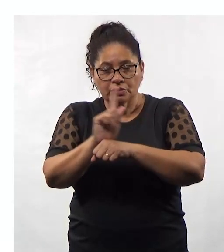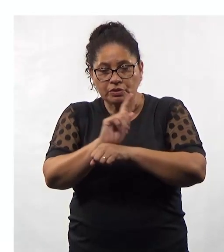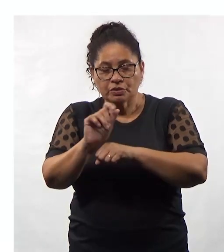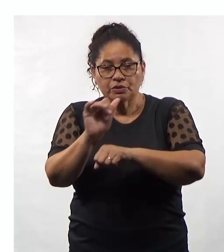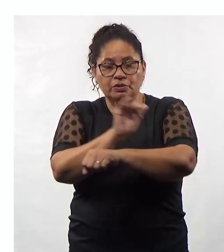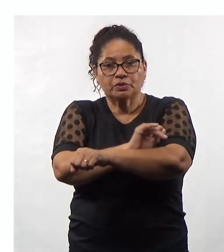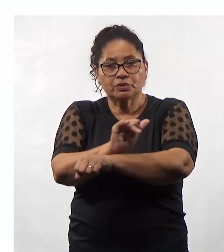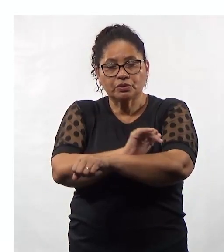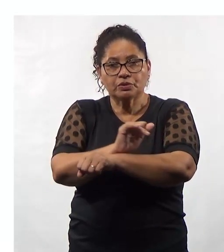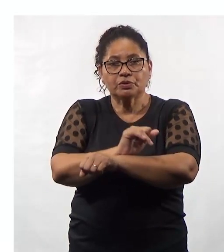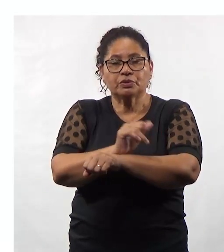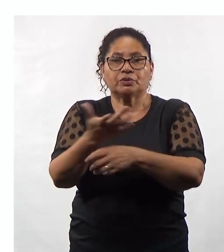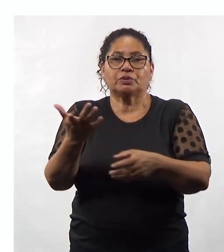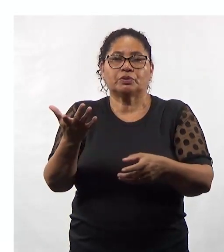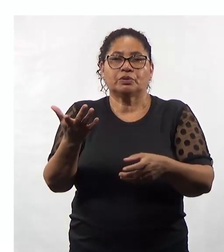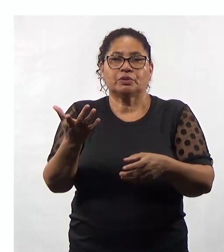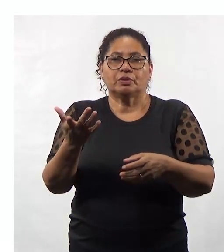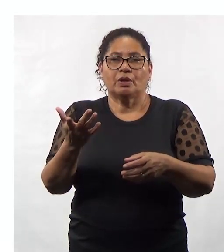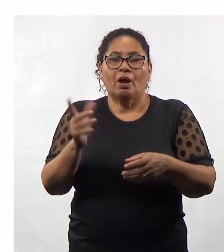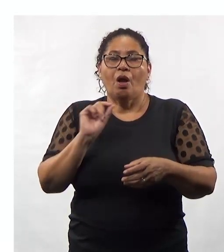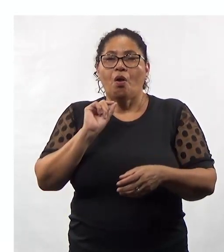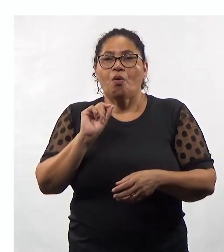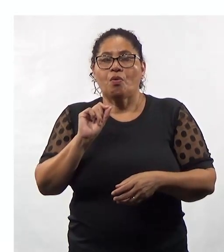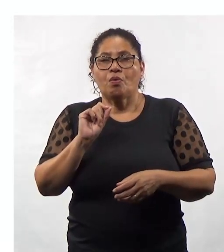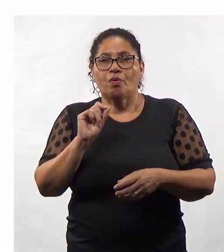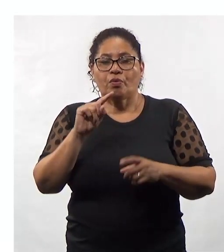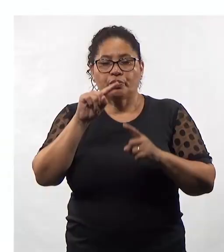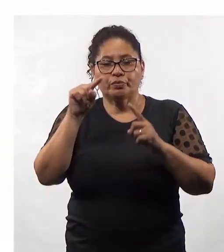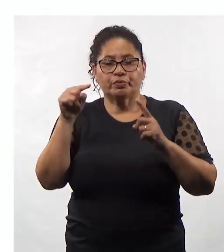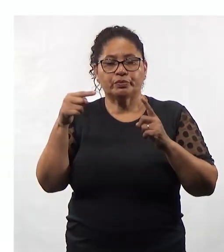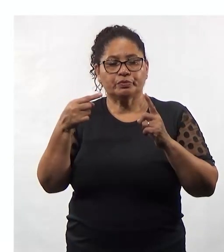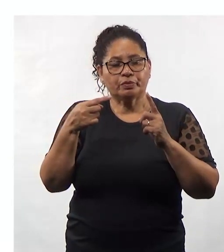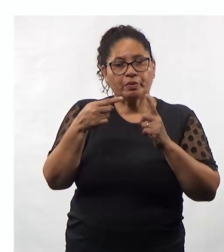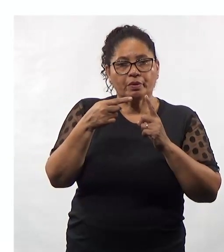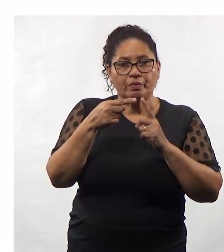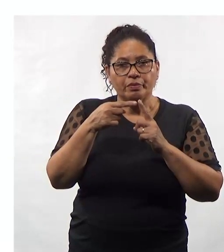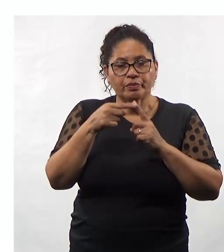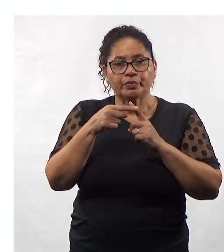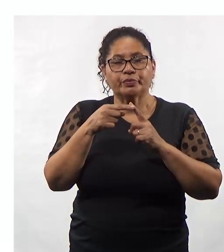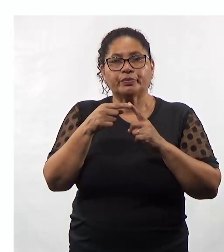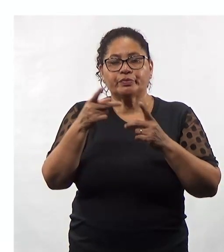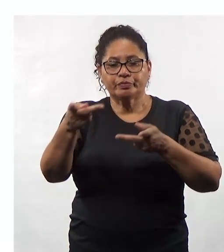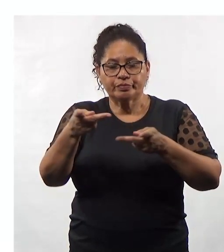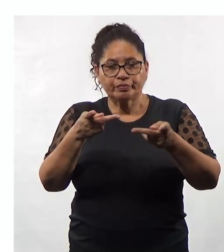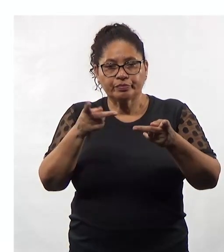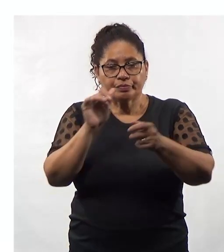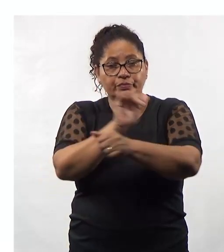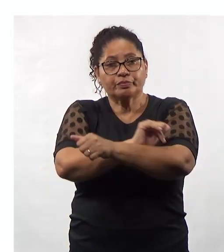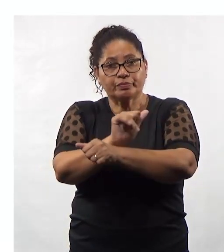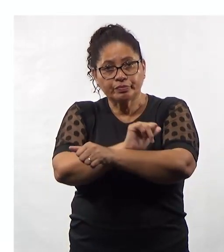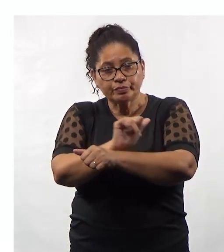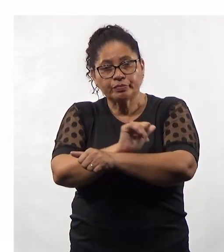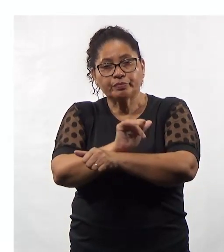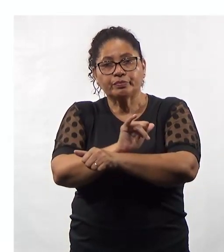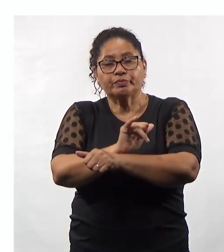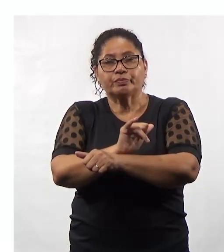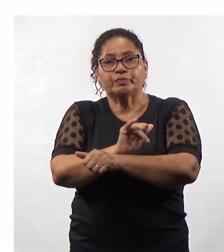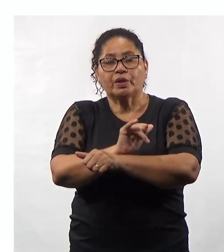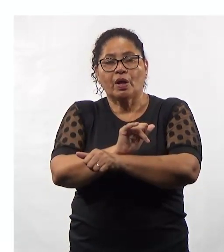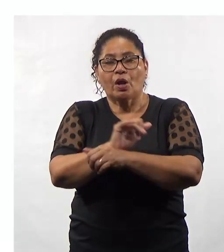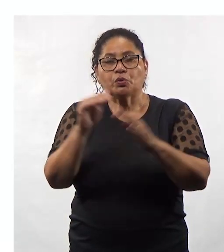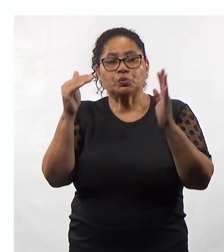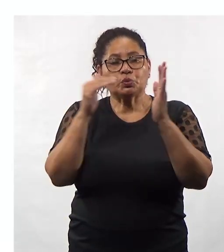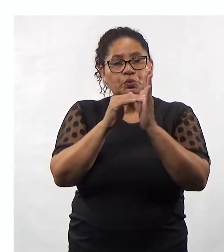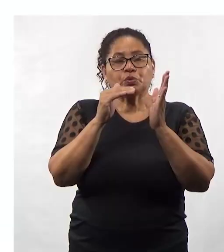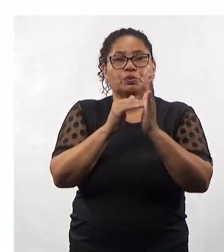gestão estratégica ou no mapa estratégico, né, na perspectiva estratégica para um determinado